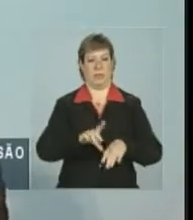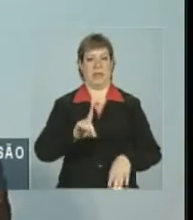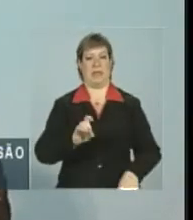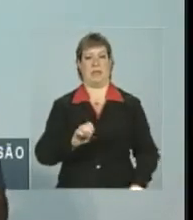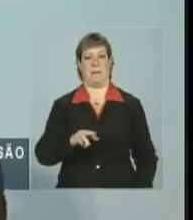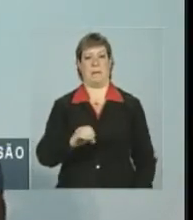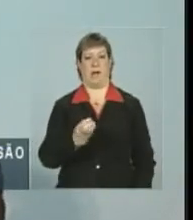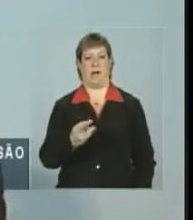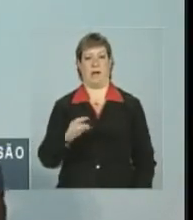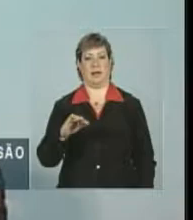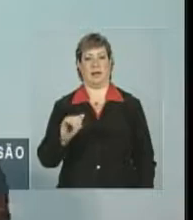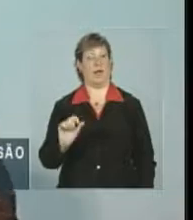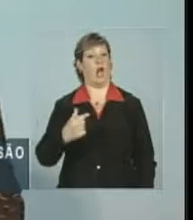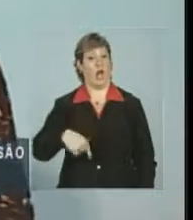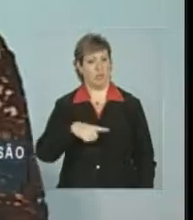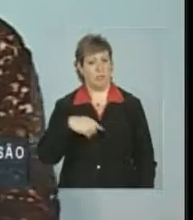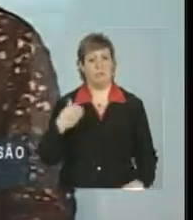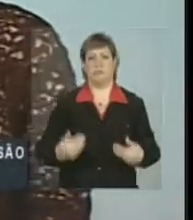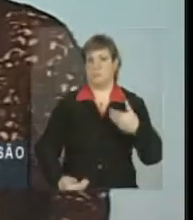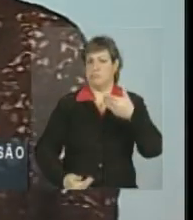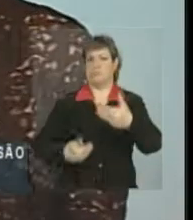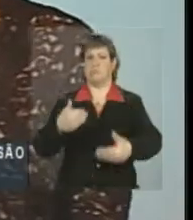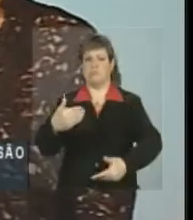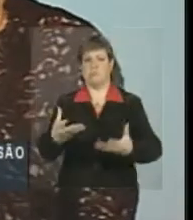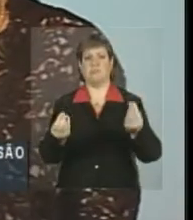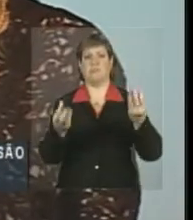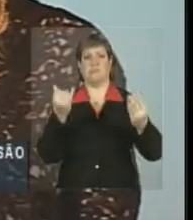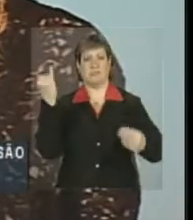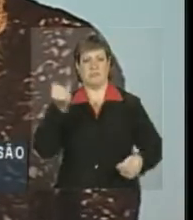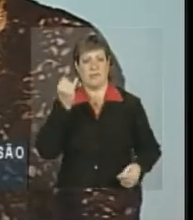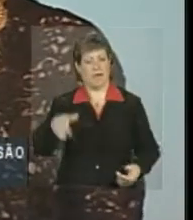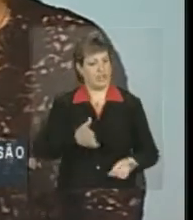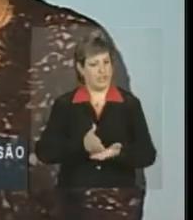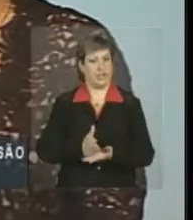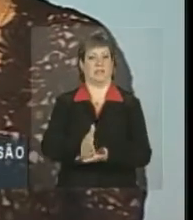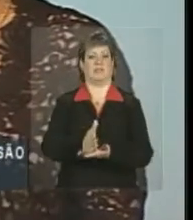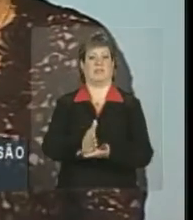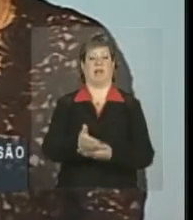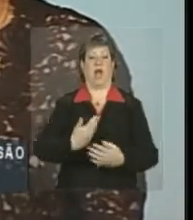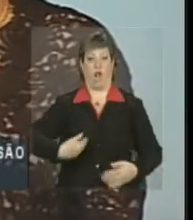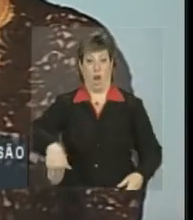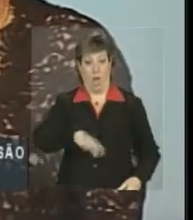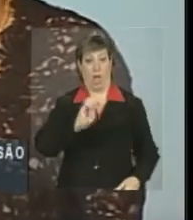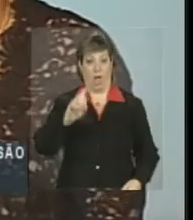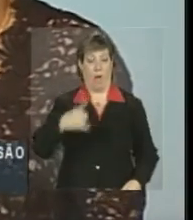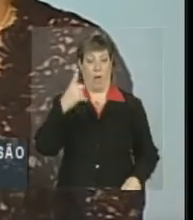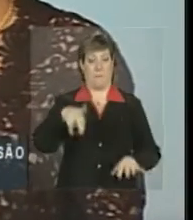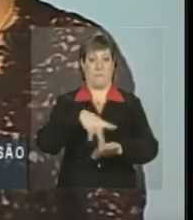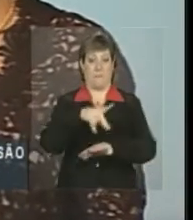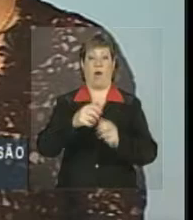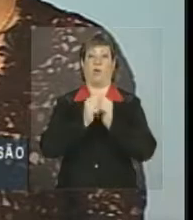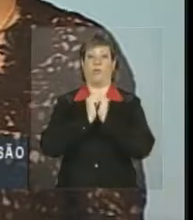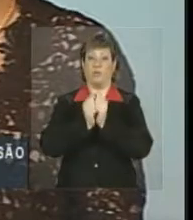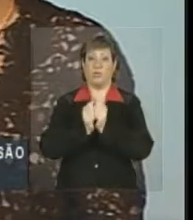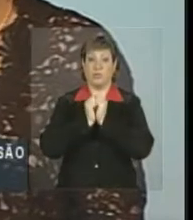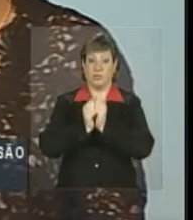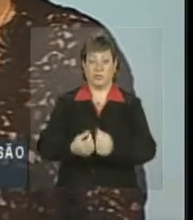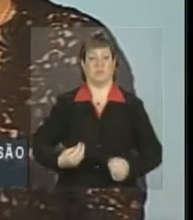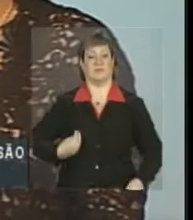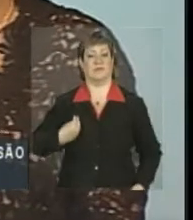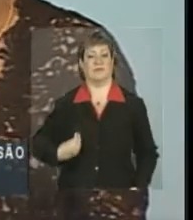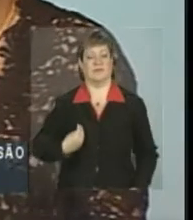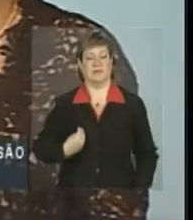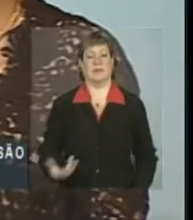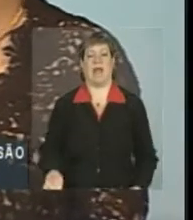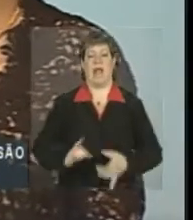passos significativos nessa direção. Somos um país que convive com a liberdade